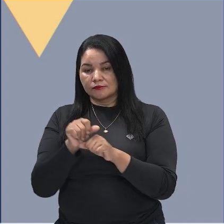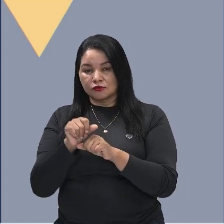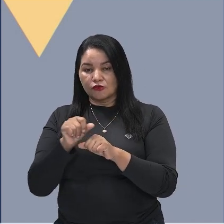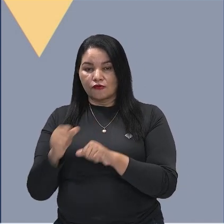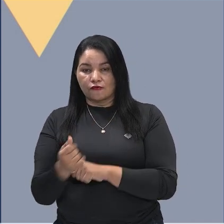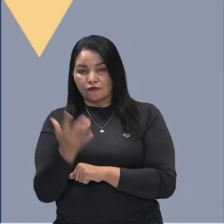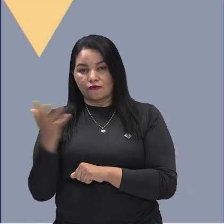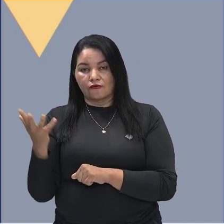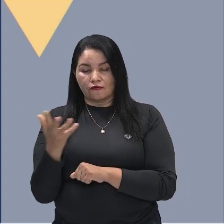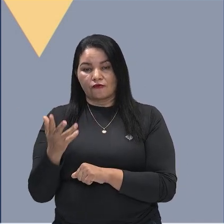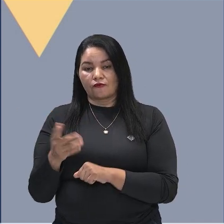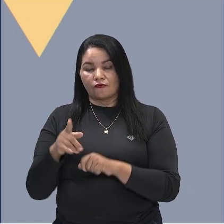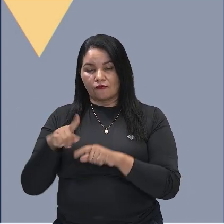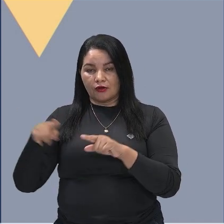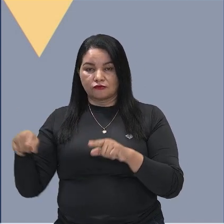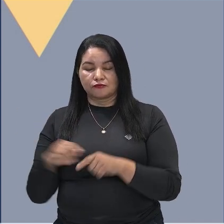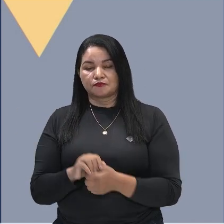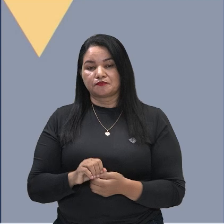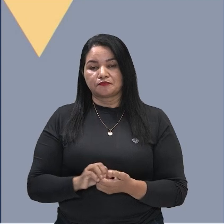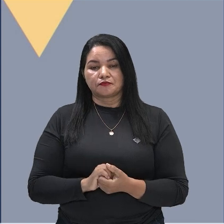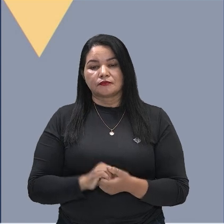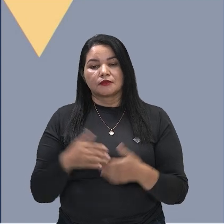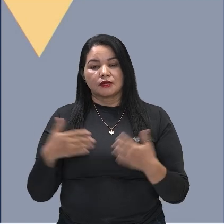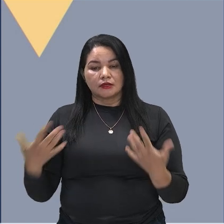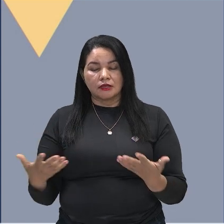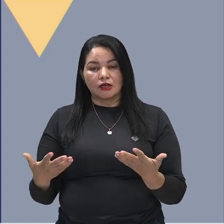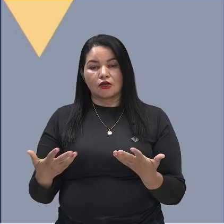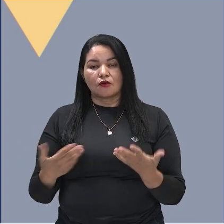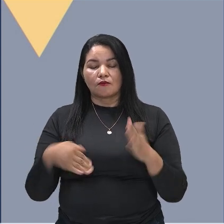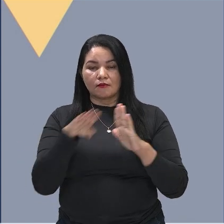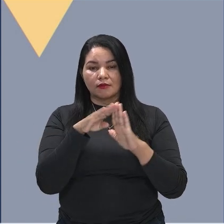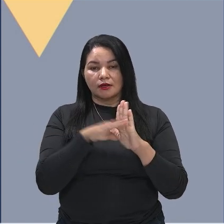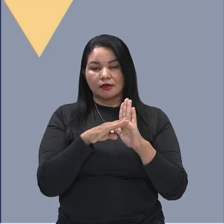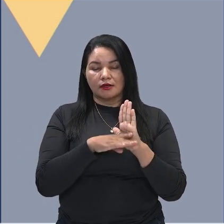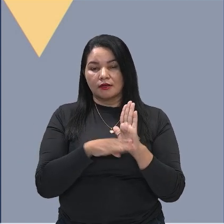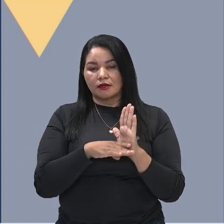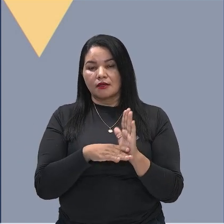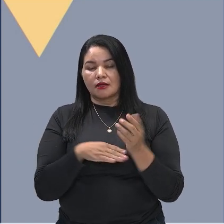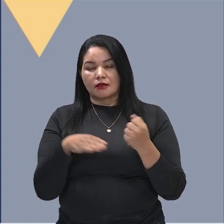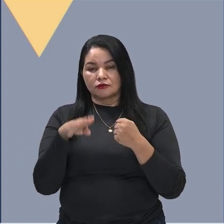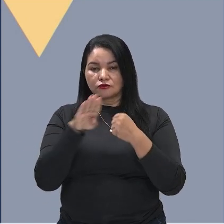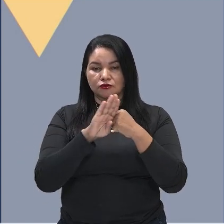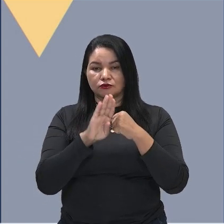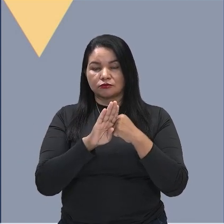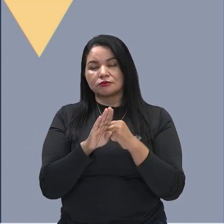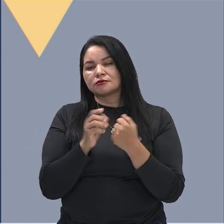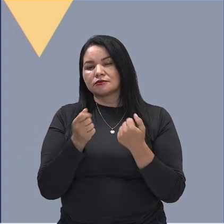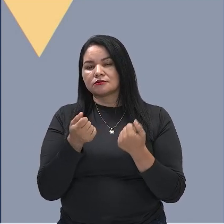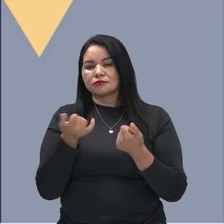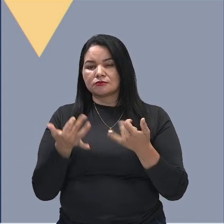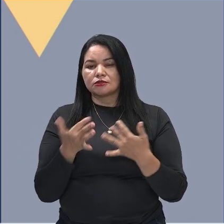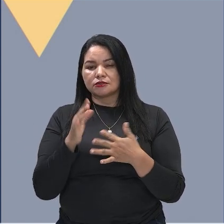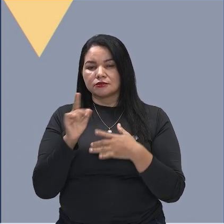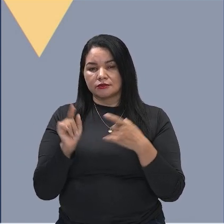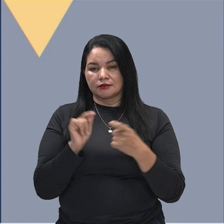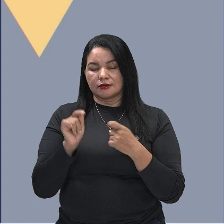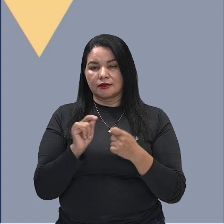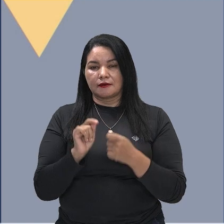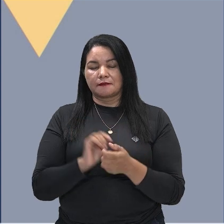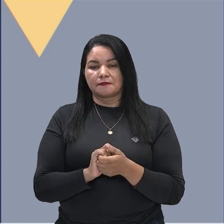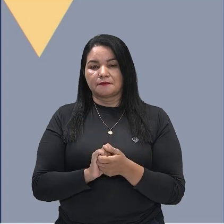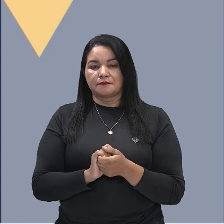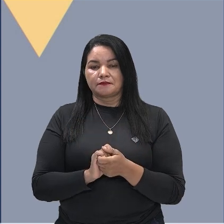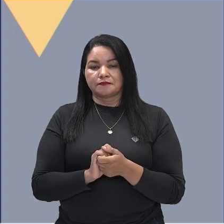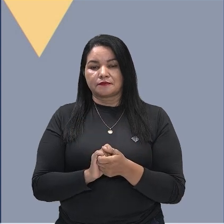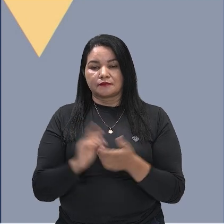Então, falando das regras dessa conversão de substantivos, nós temos aqui